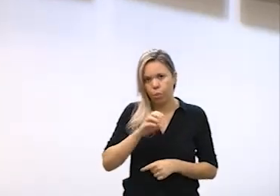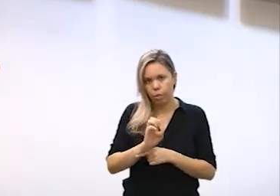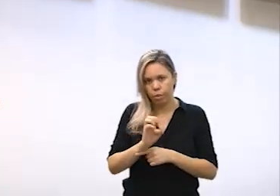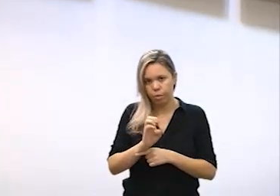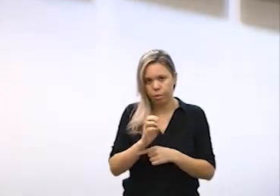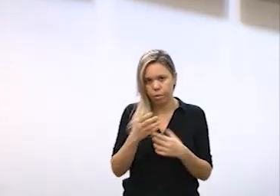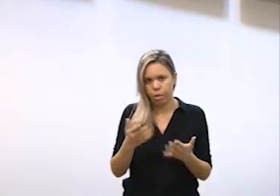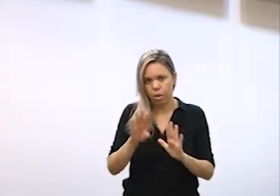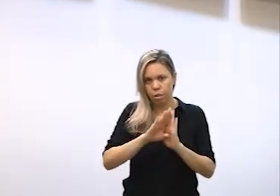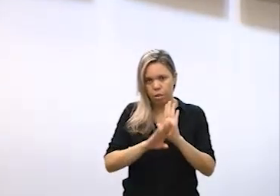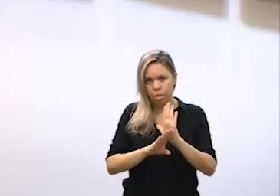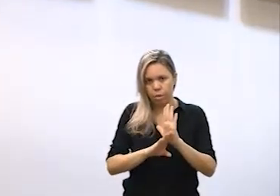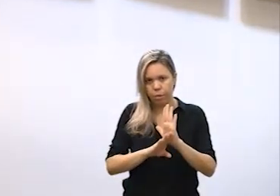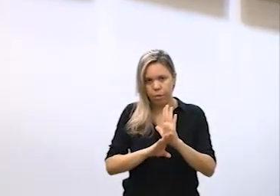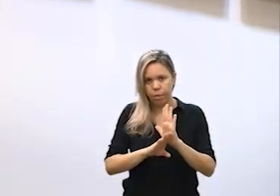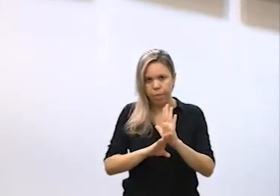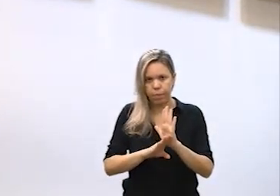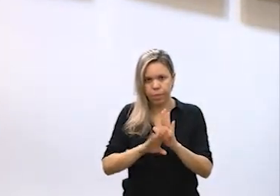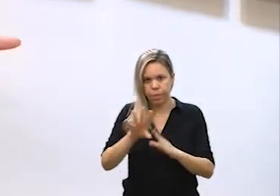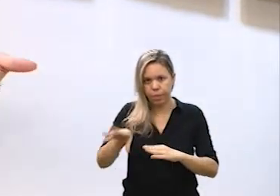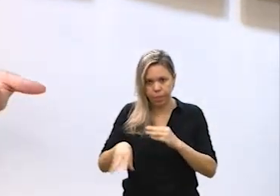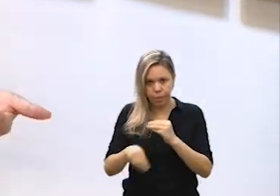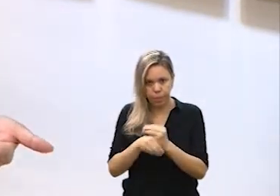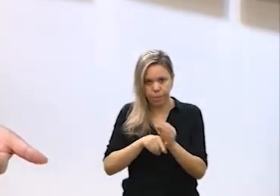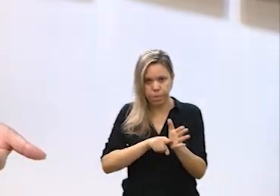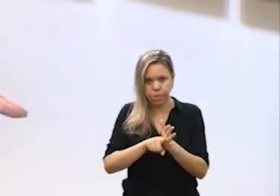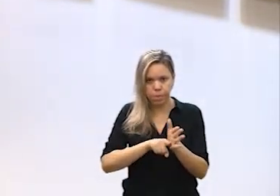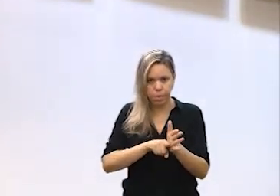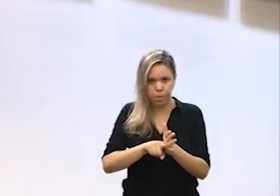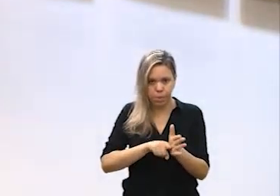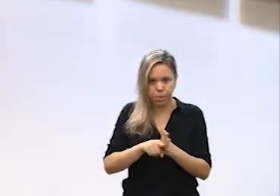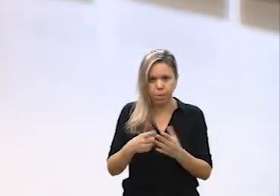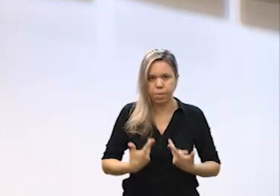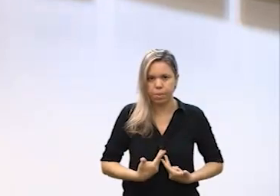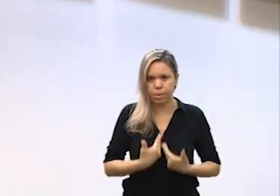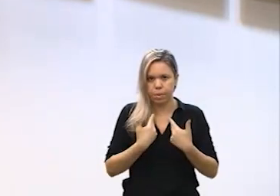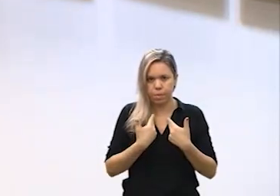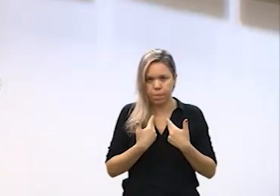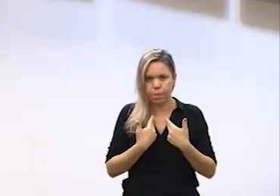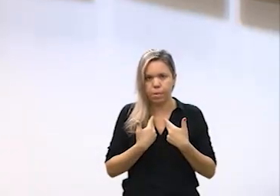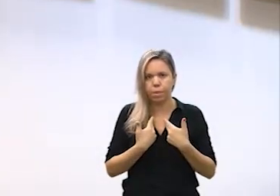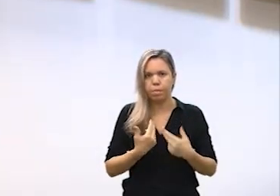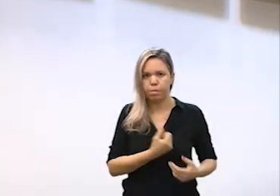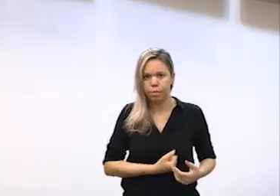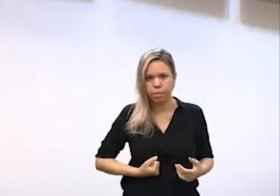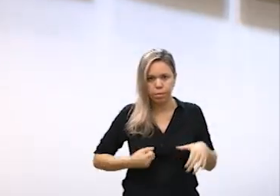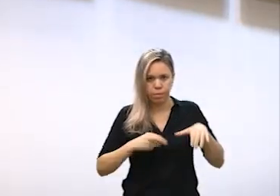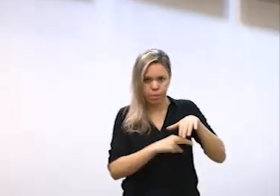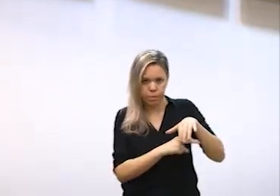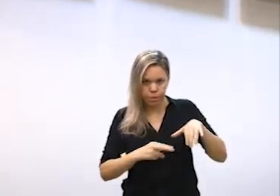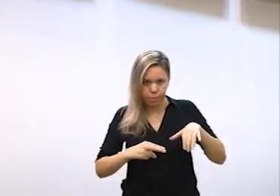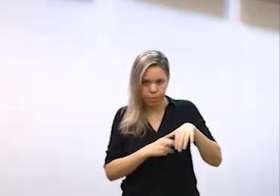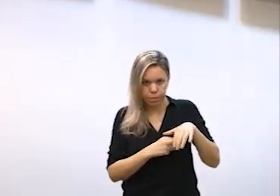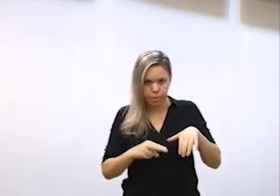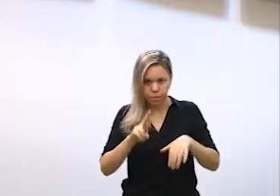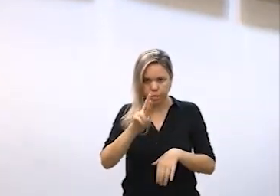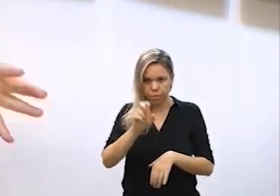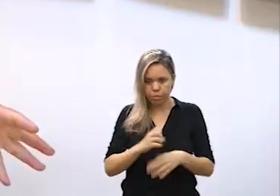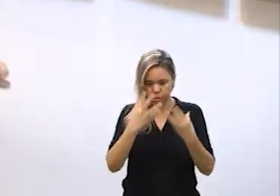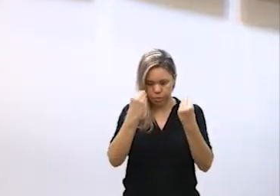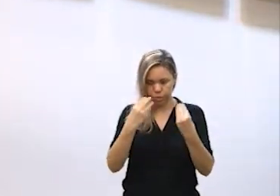inclui consultas, cirurgias, endoscopia, ultrassom e raio-x nos animais